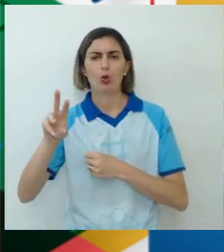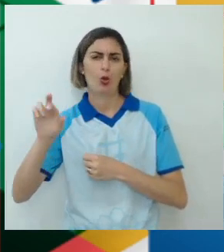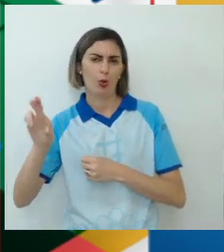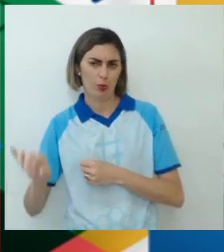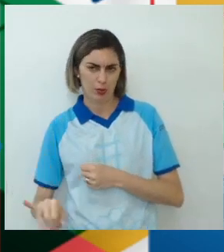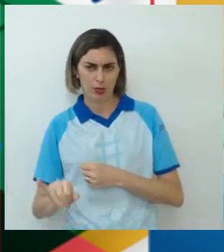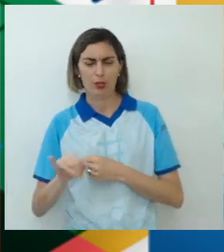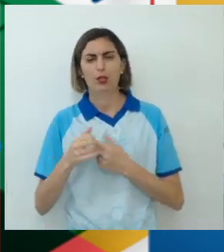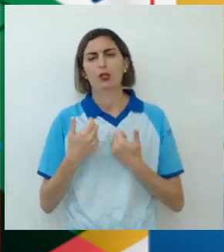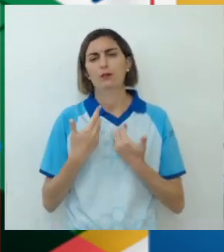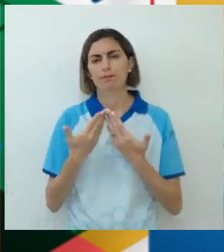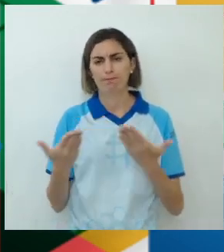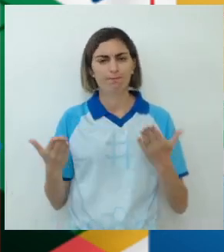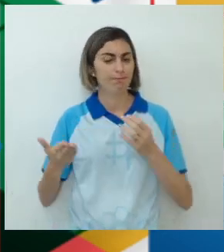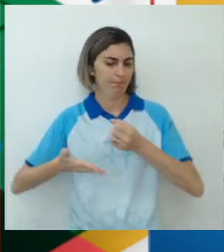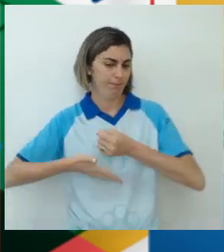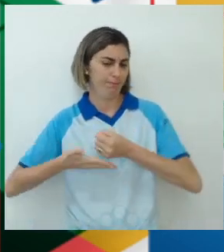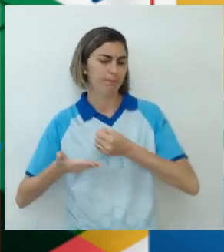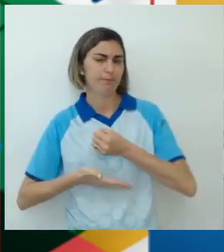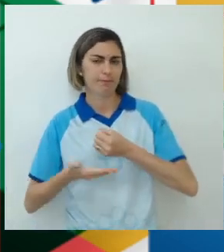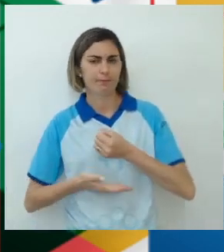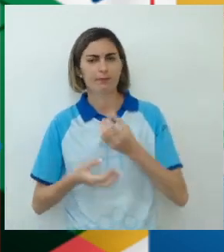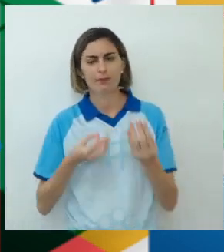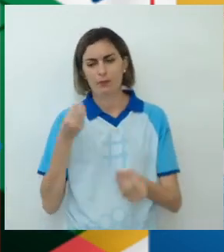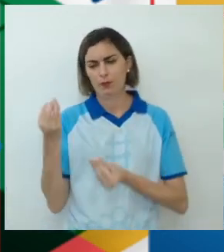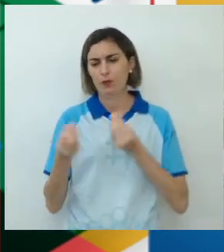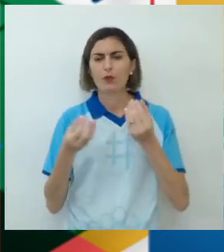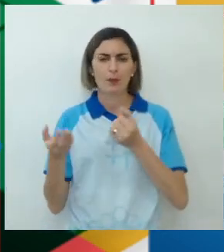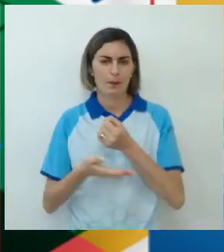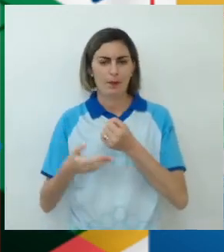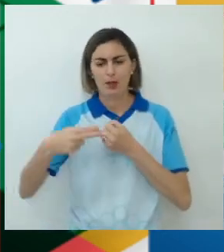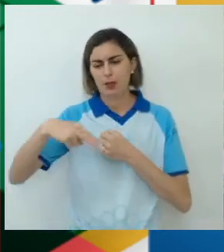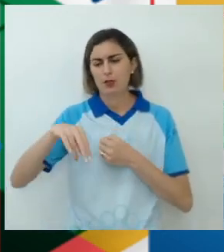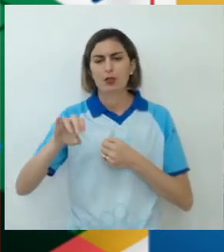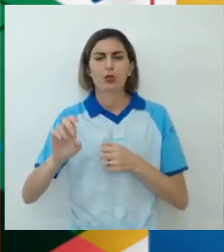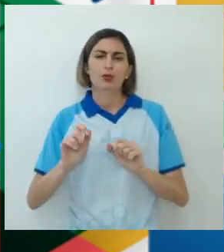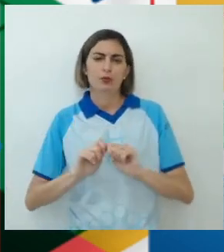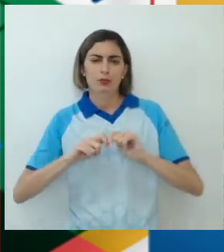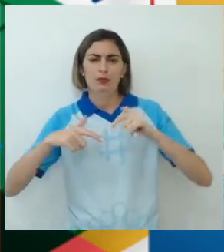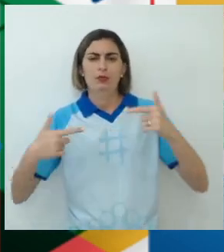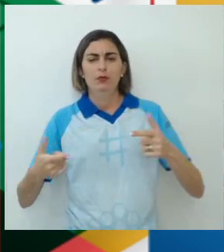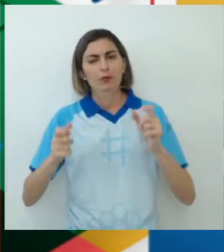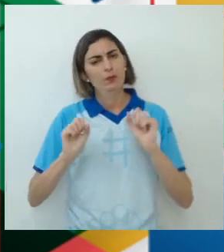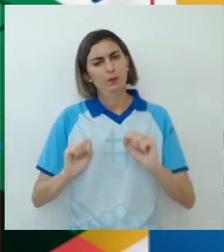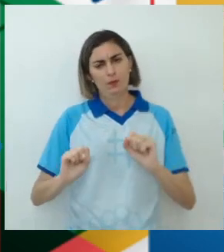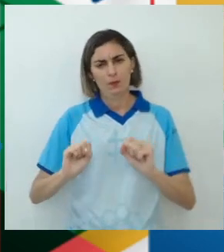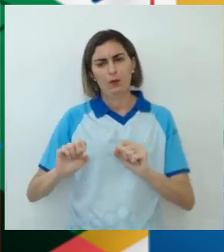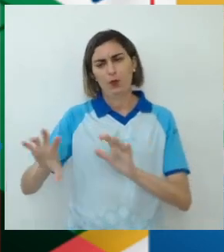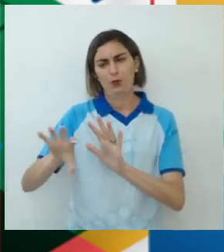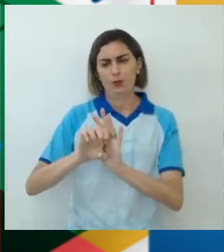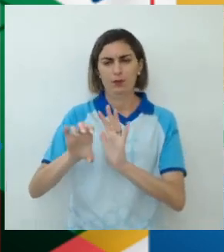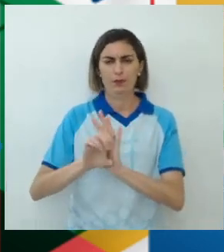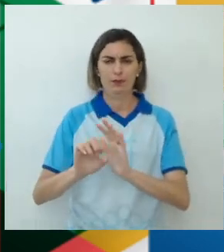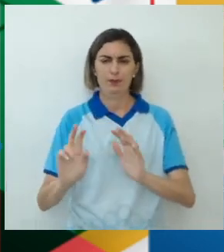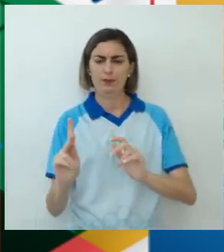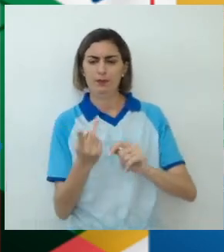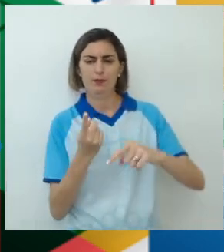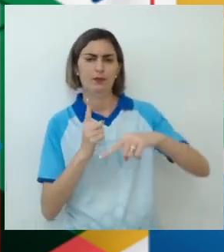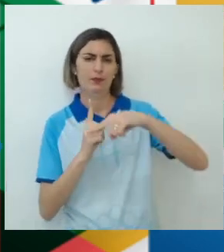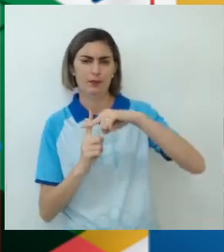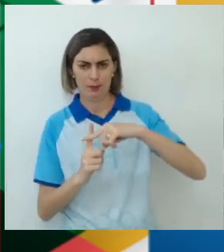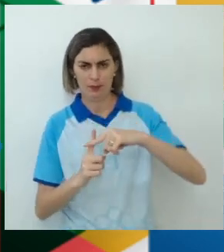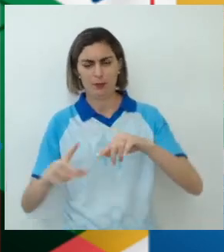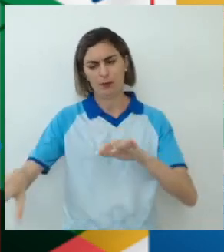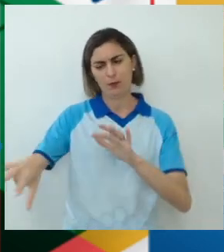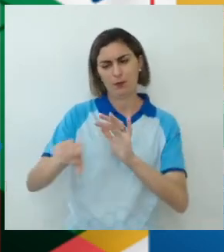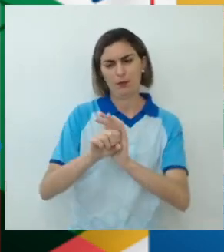né? Como base de broncha de Lowry e como base de Lewis. Claro, porque ela pode capturar H+. Se ela